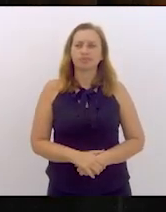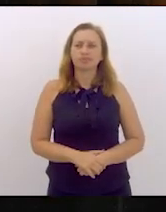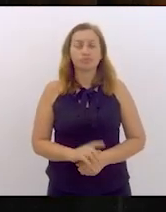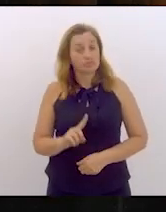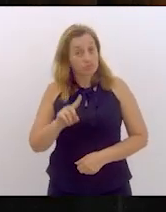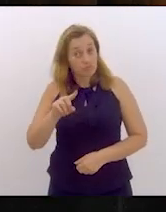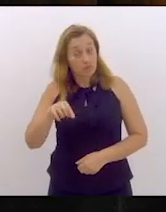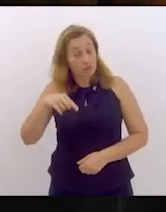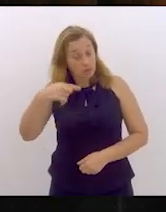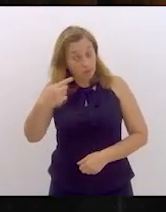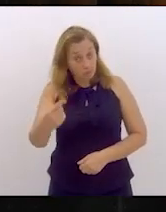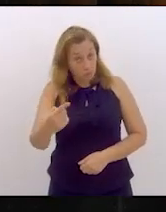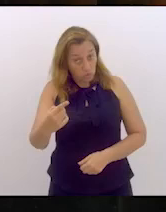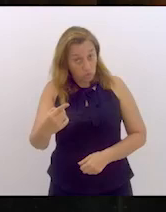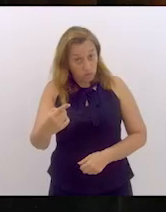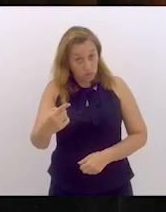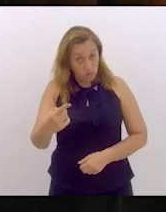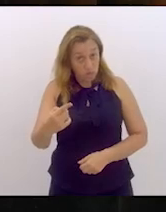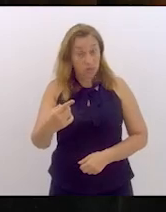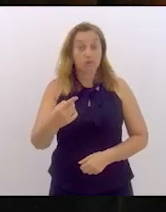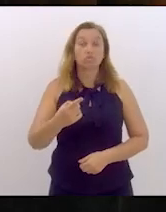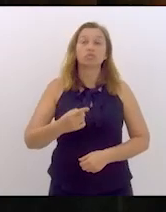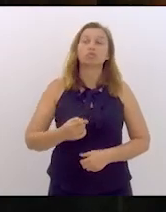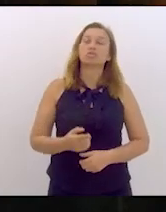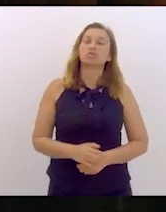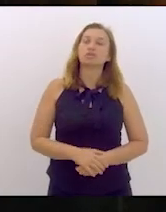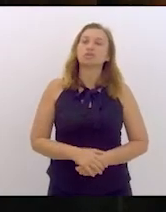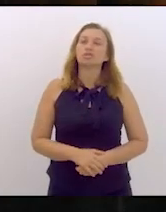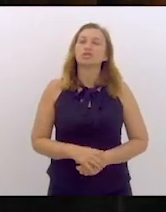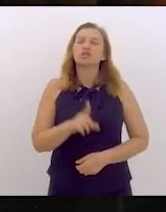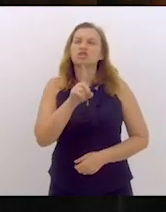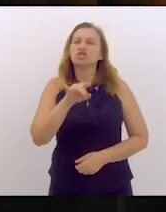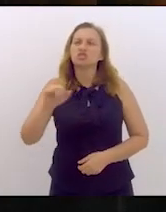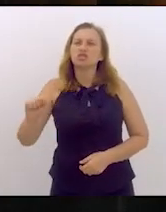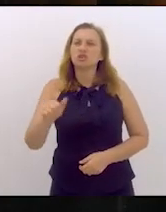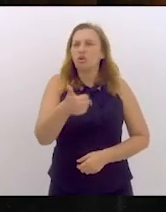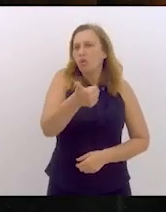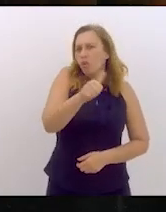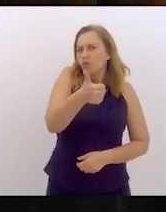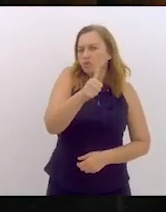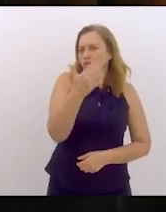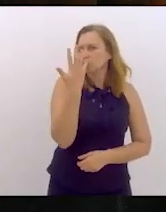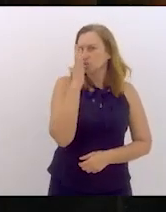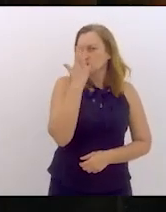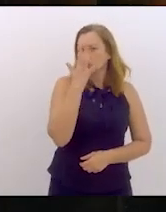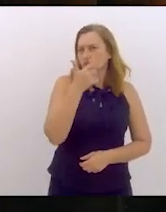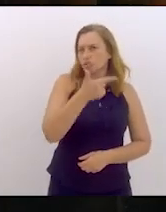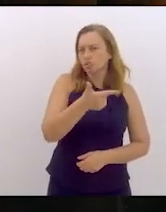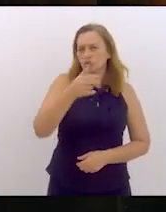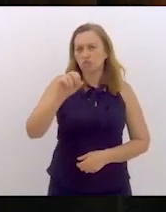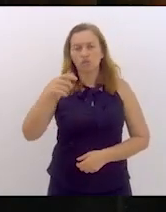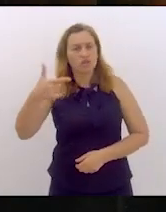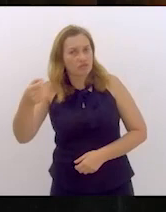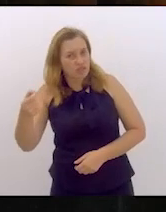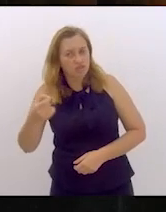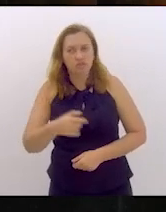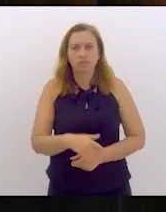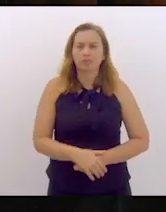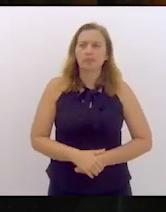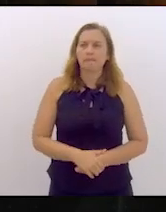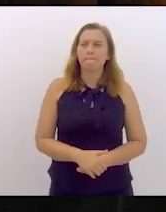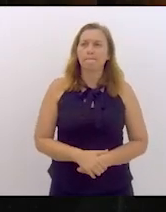logo após ato continuo no dia Onze de Fevereiro de 2020